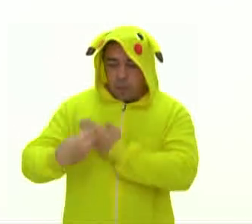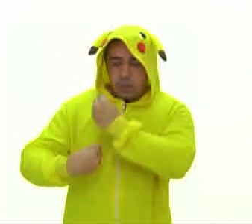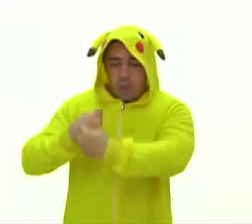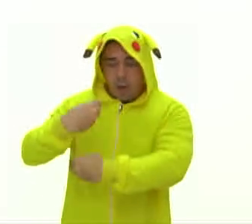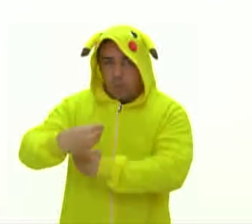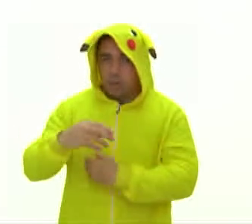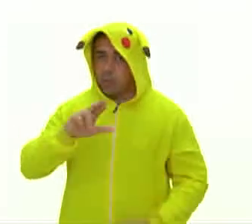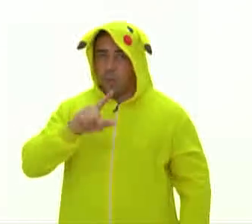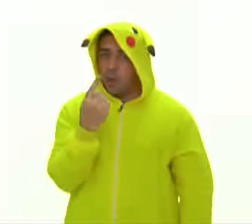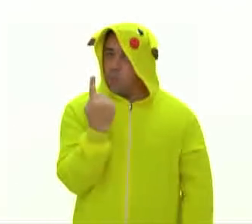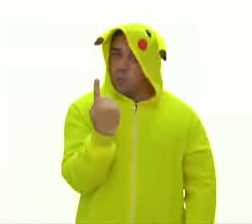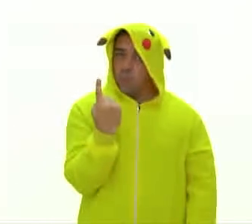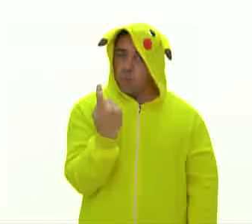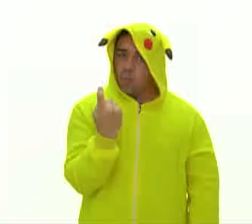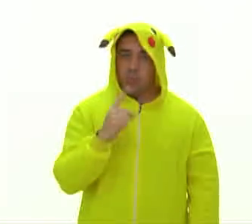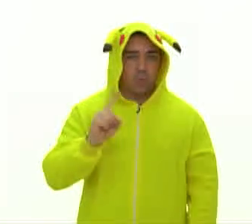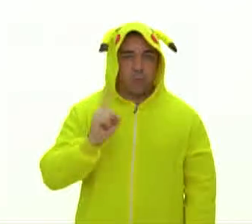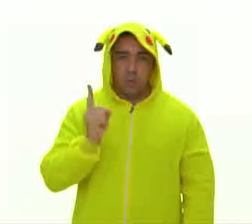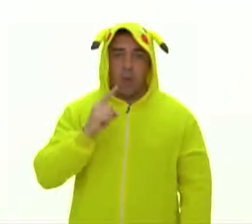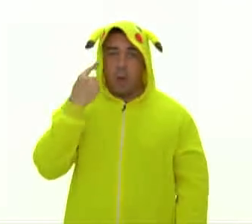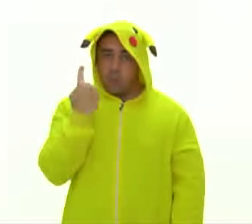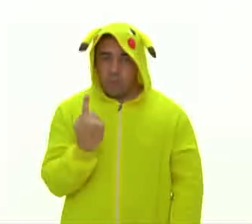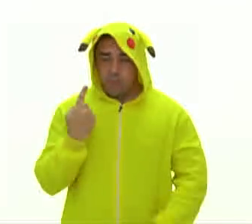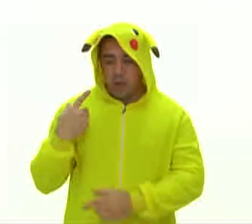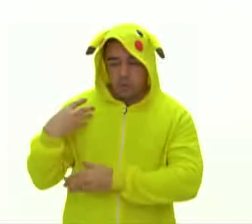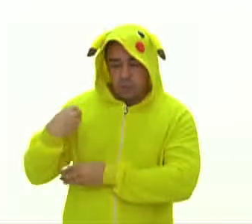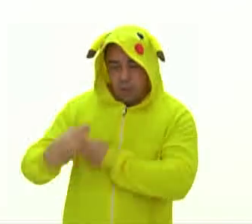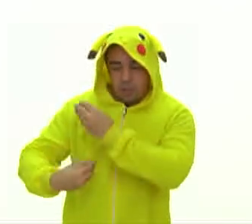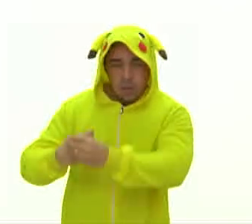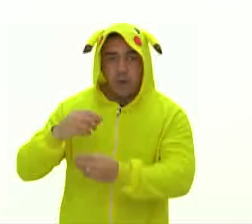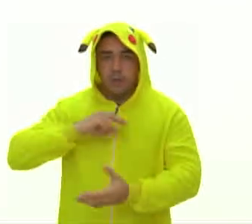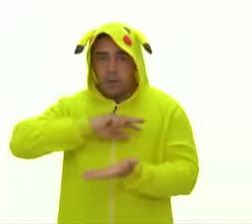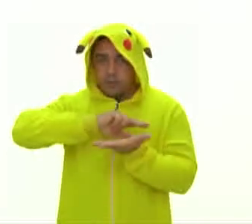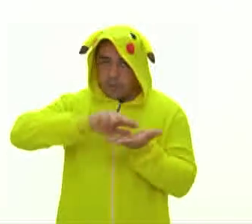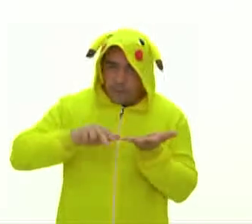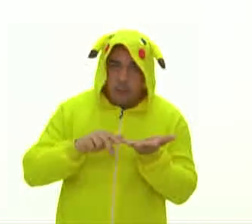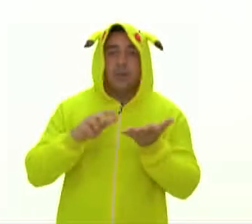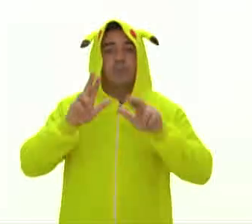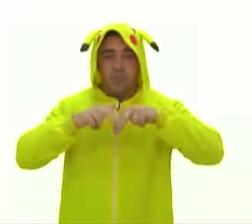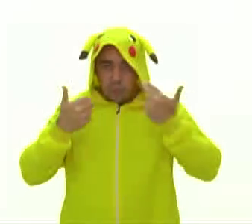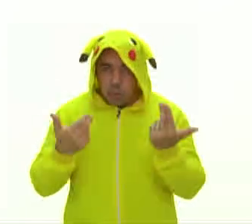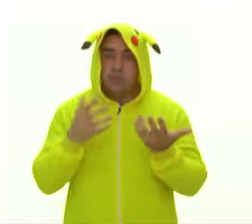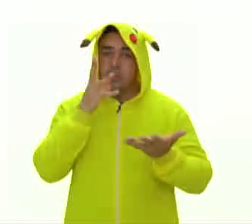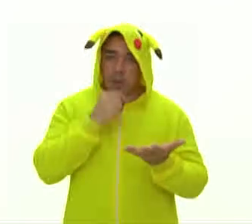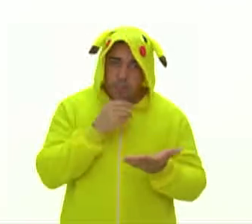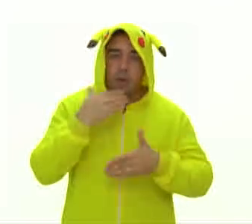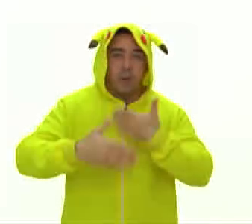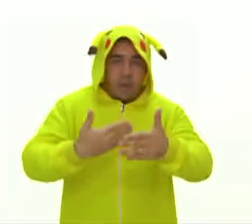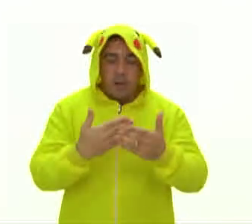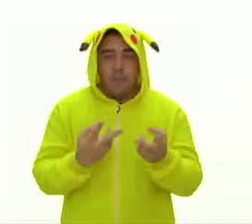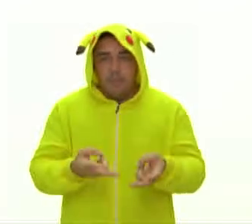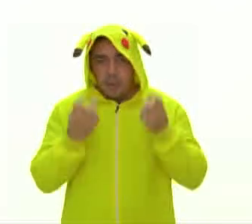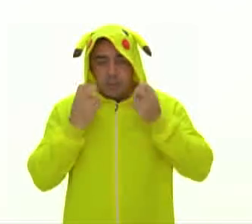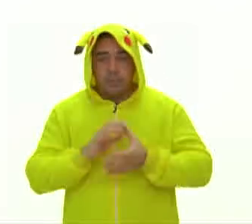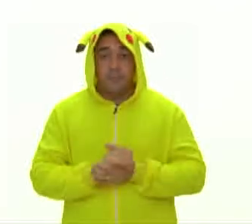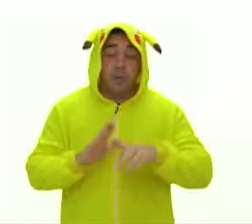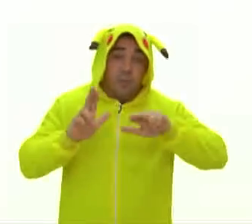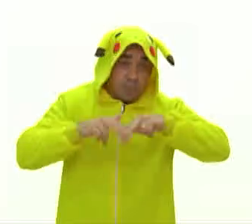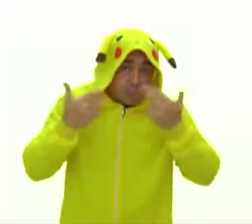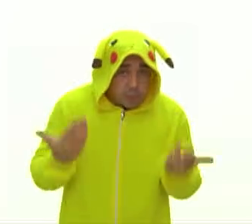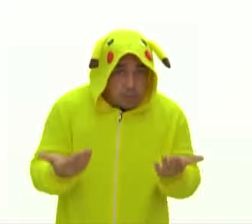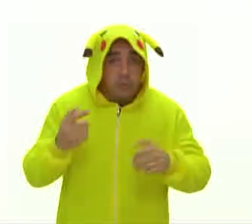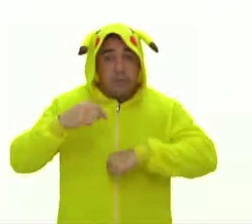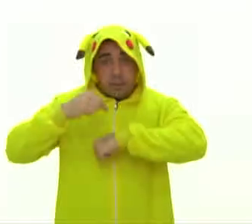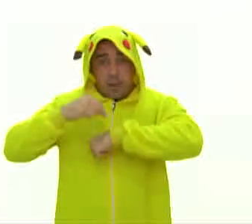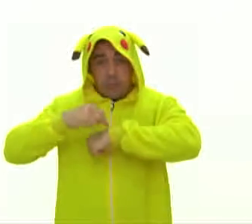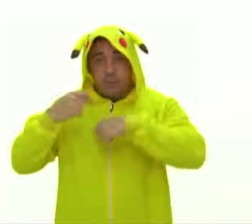é num único organismo, numa única geração. Leva diversas gerações, por isso que demora tanto tempo para a gente conseguir observar, né? Portanto, demanda